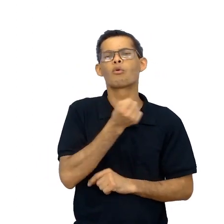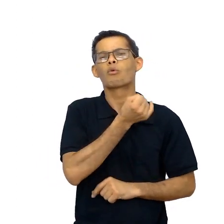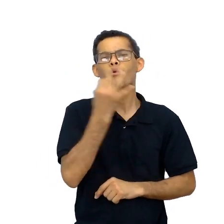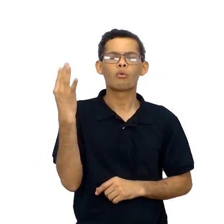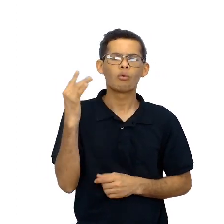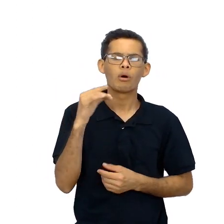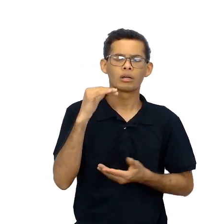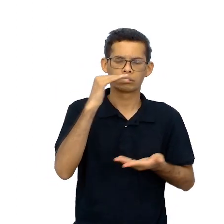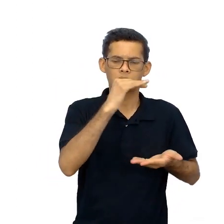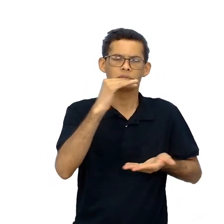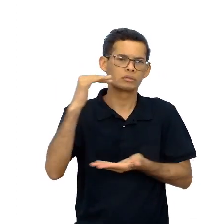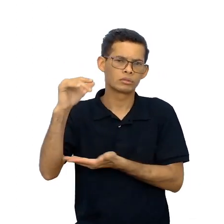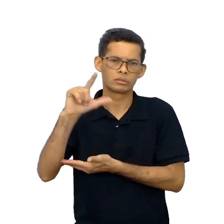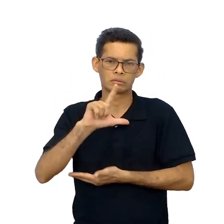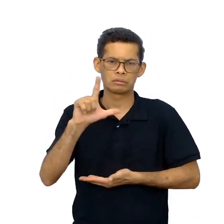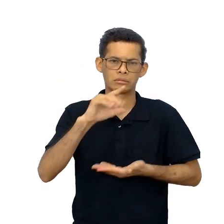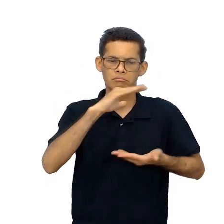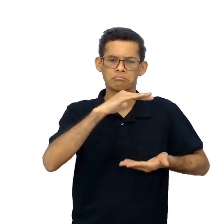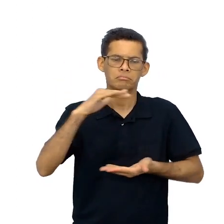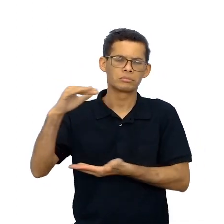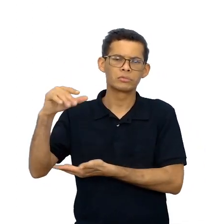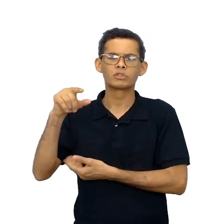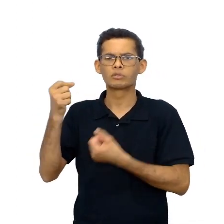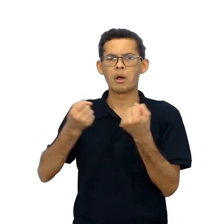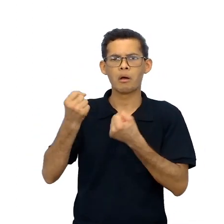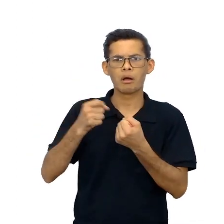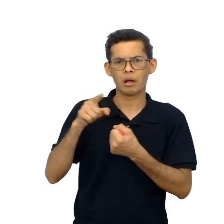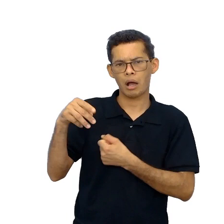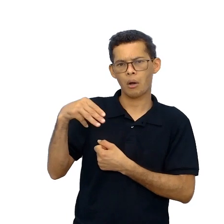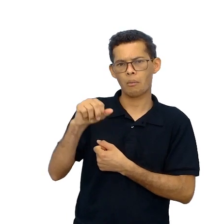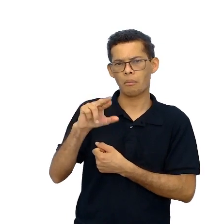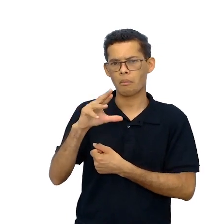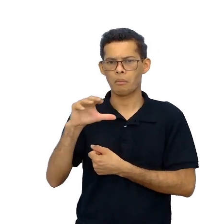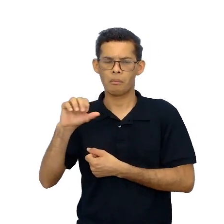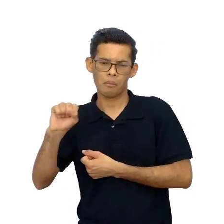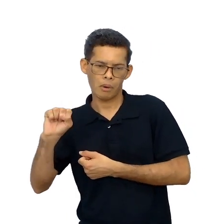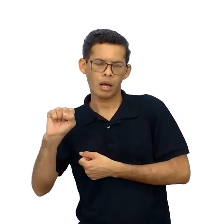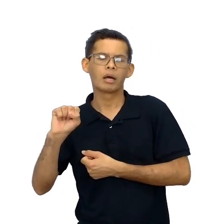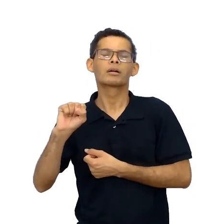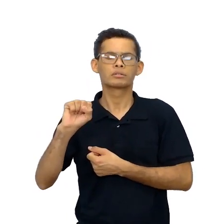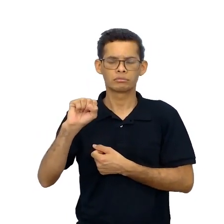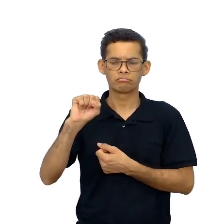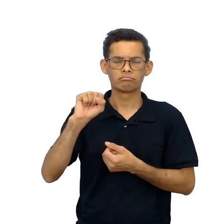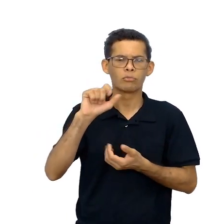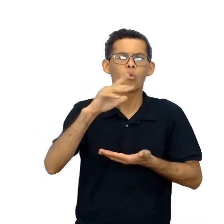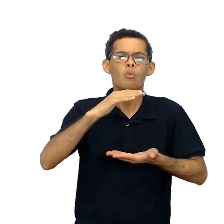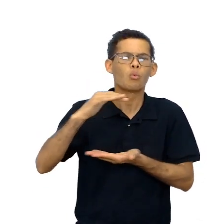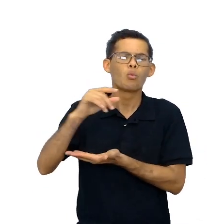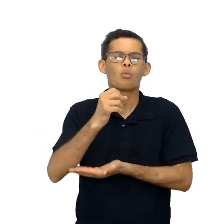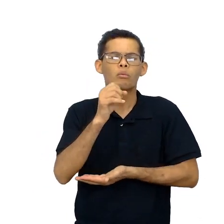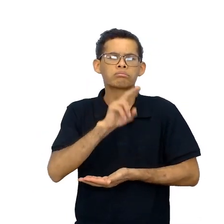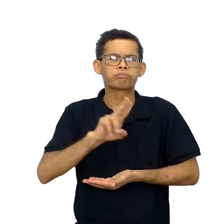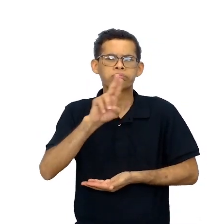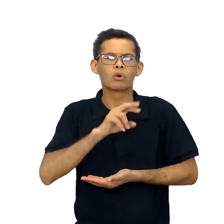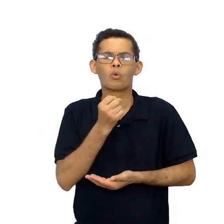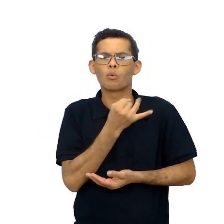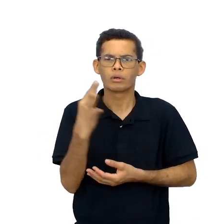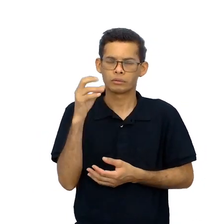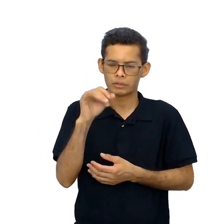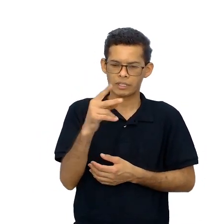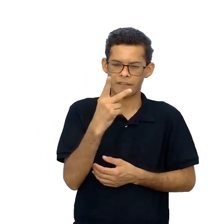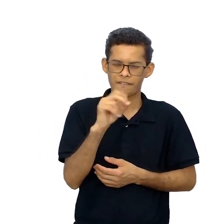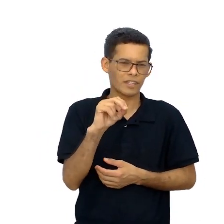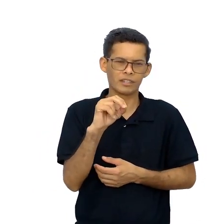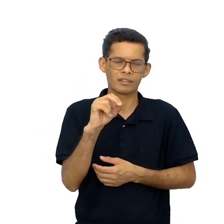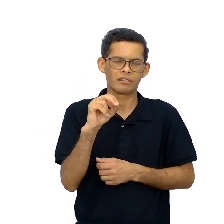de gasolina o carro de Marcos gastará se ele percorrer 88 quilômetros nessa mesma cidade,